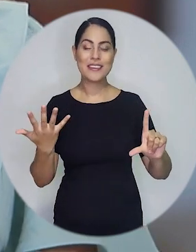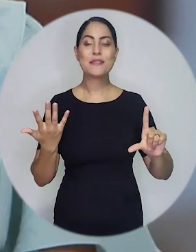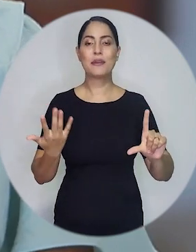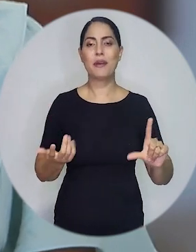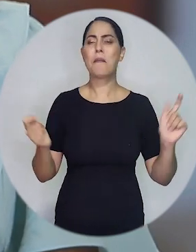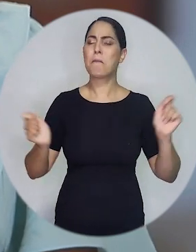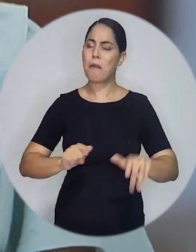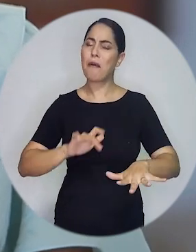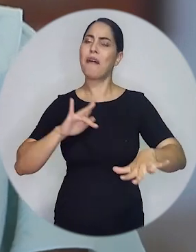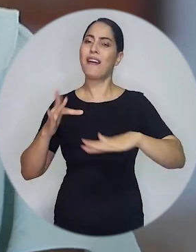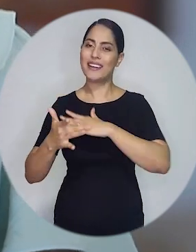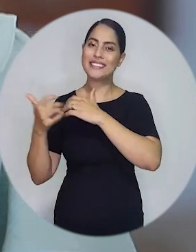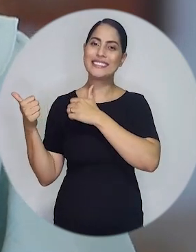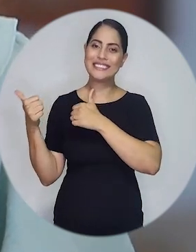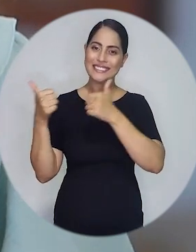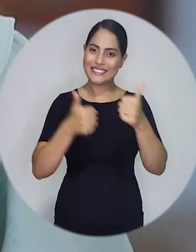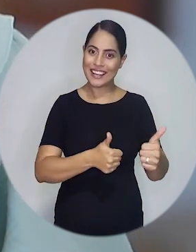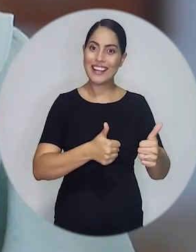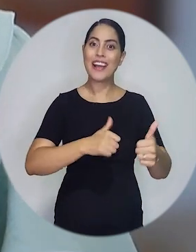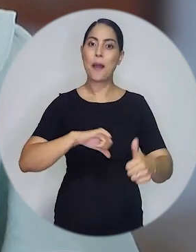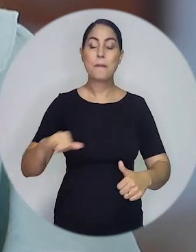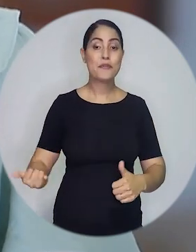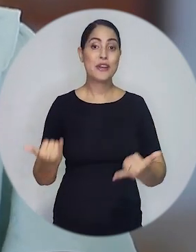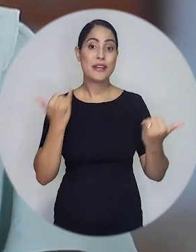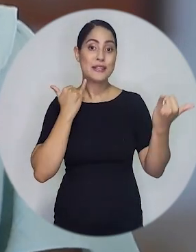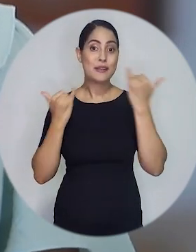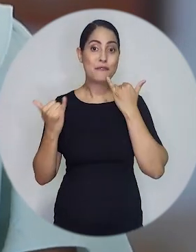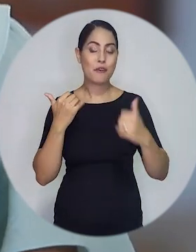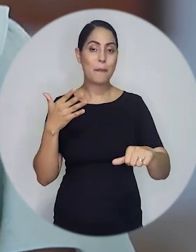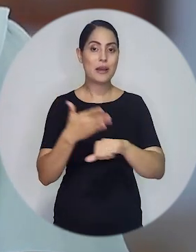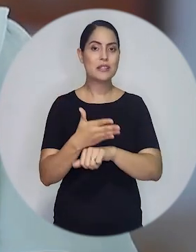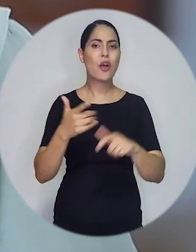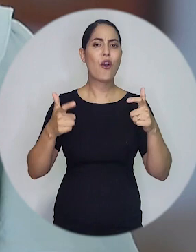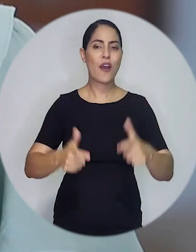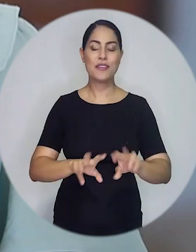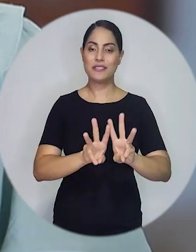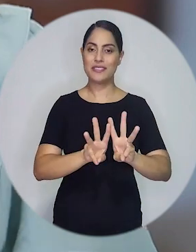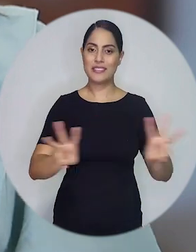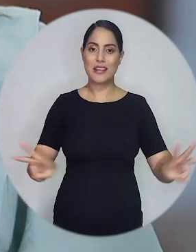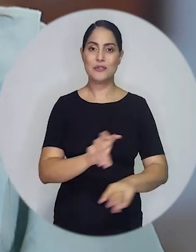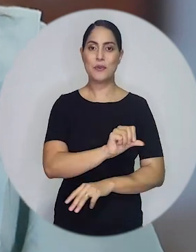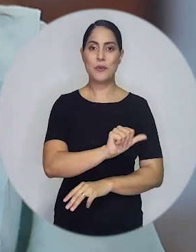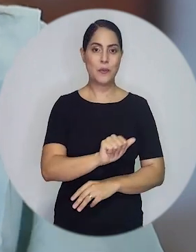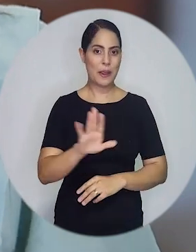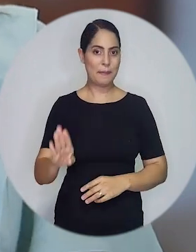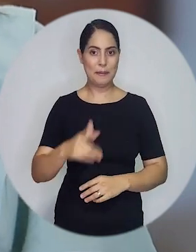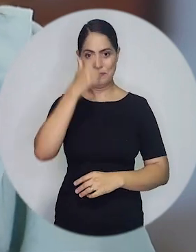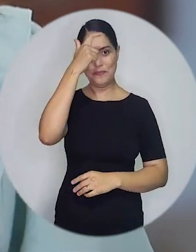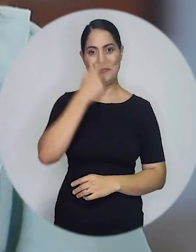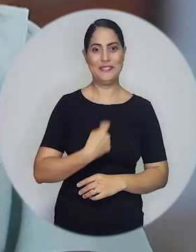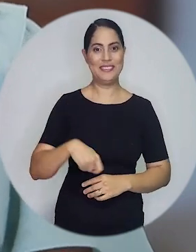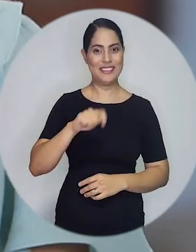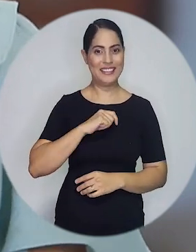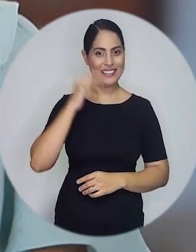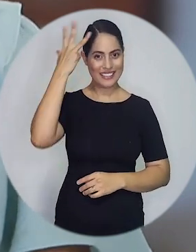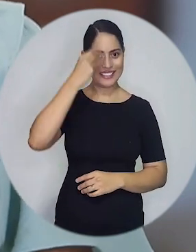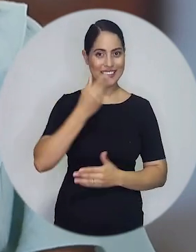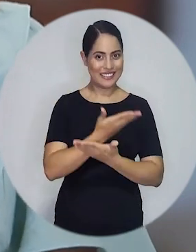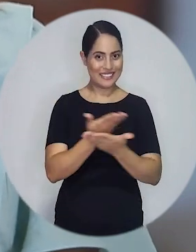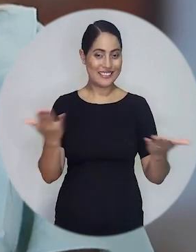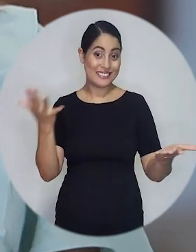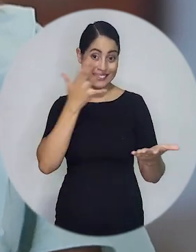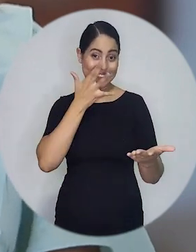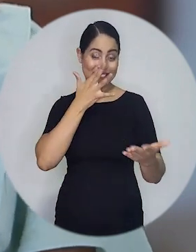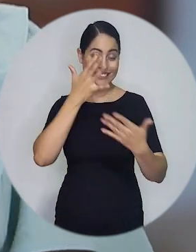mais. Não deixe também de seguir as nossas redes sociais e conferir as principais notícias no site da OAB Nacional. Eu sou